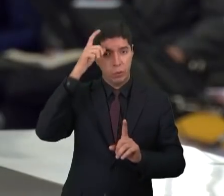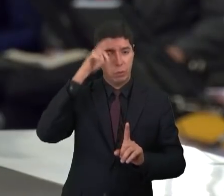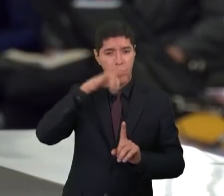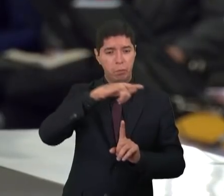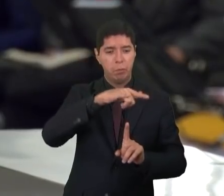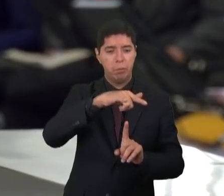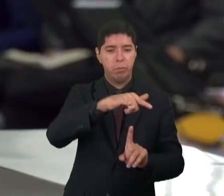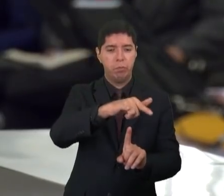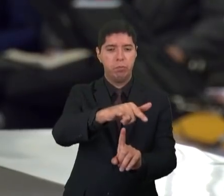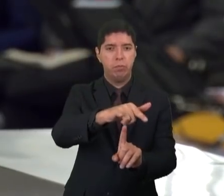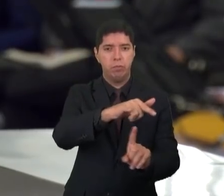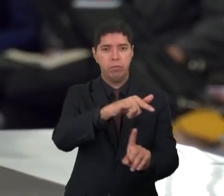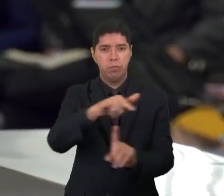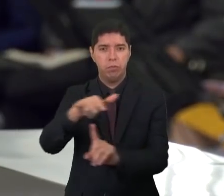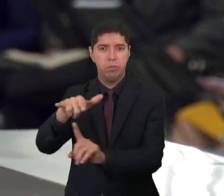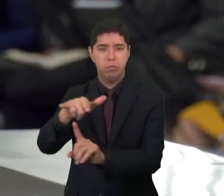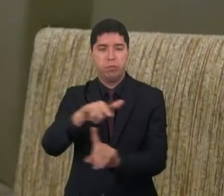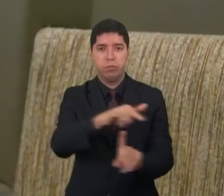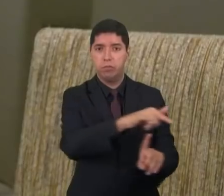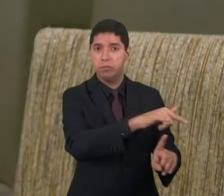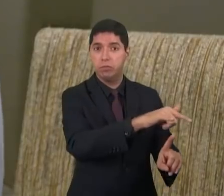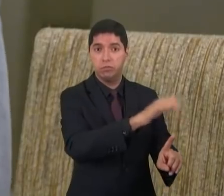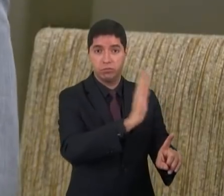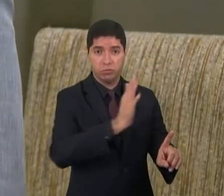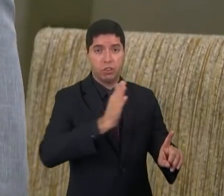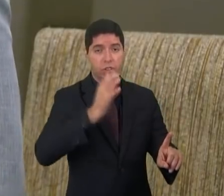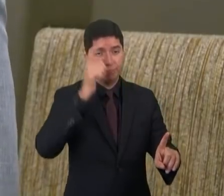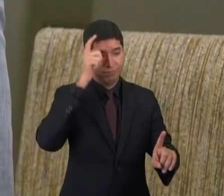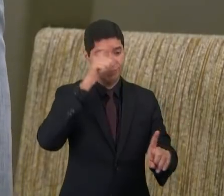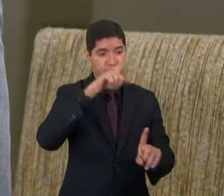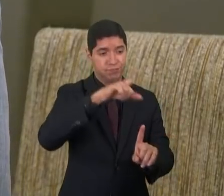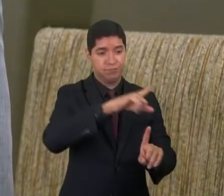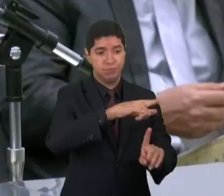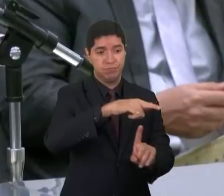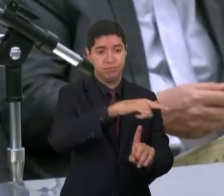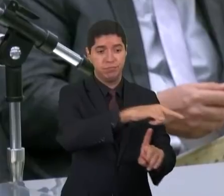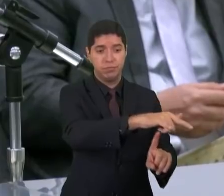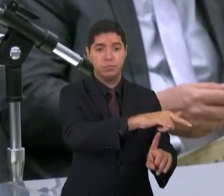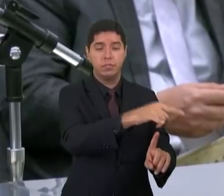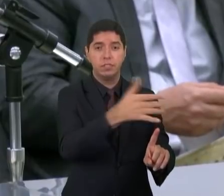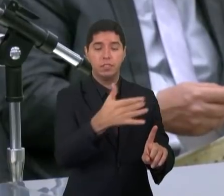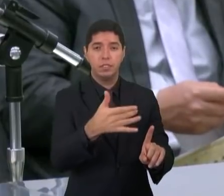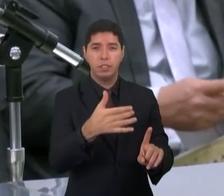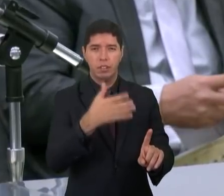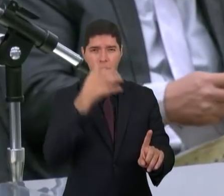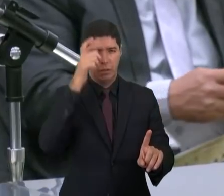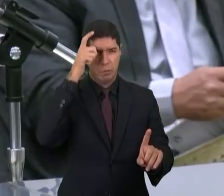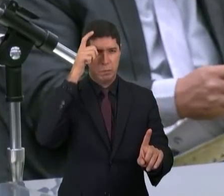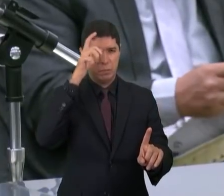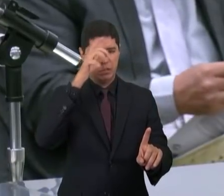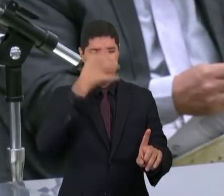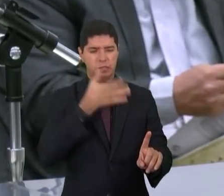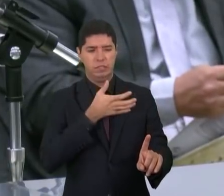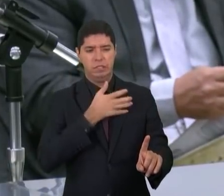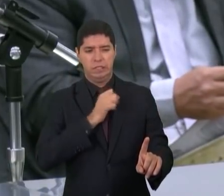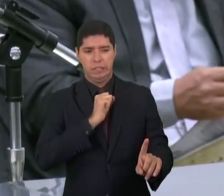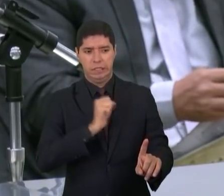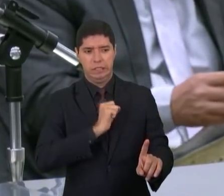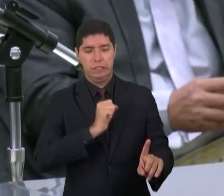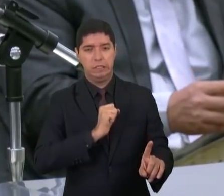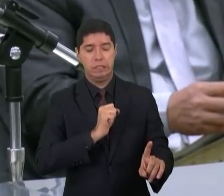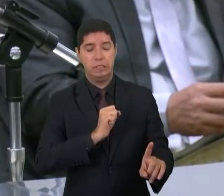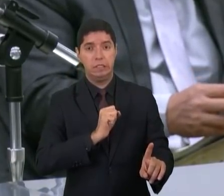pelo inimigo de nossas almas, aqueles a quem o diabo tem raiva, aqueles a quem o diabo tem